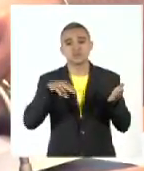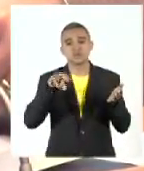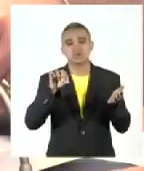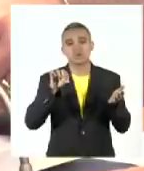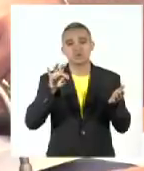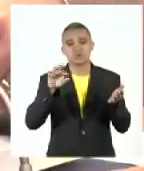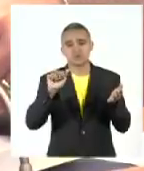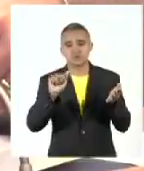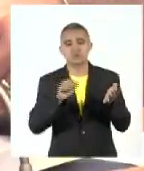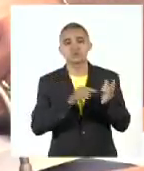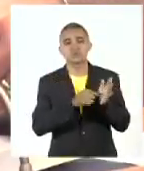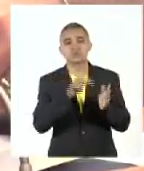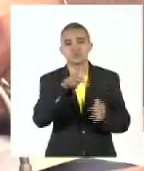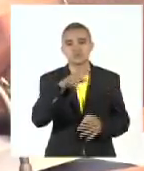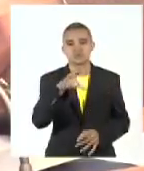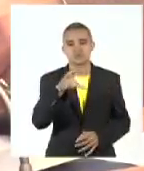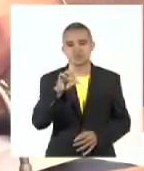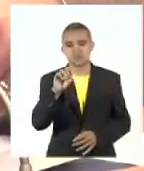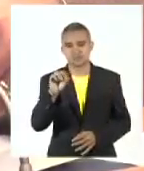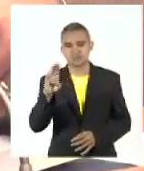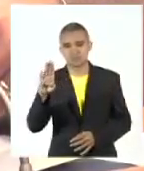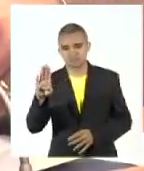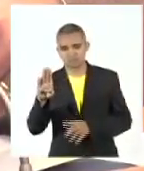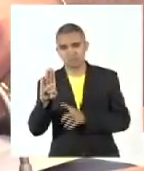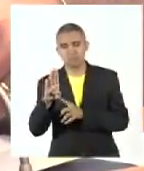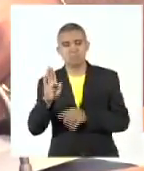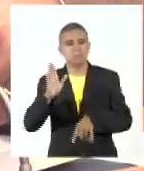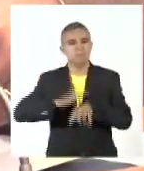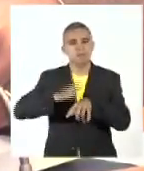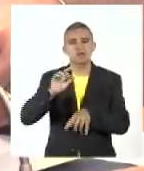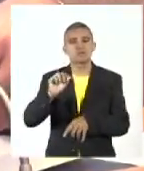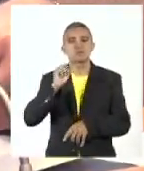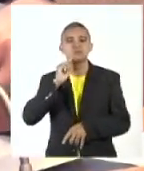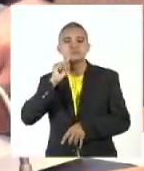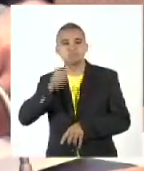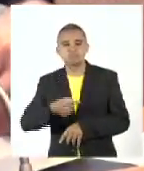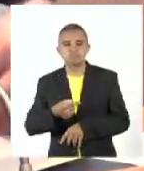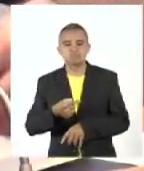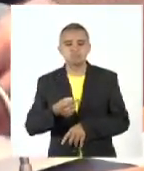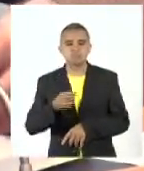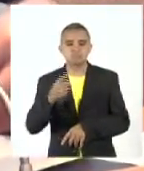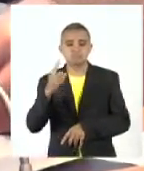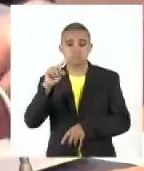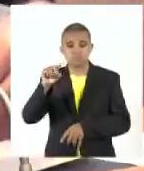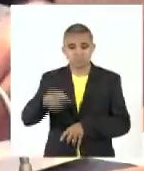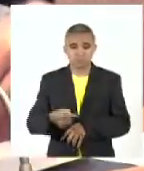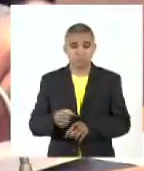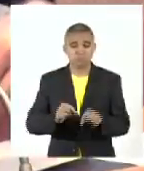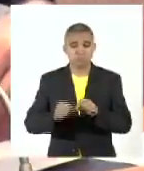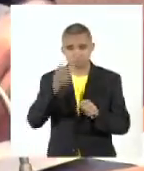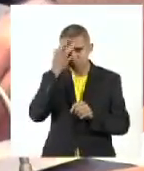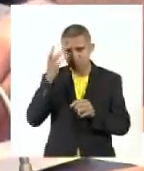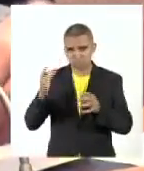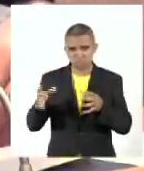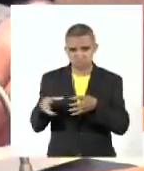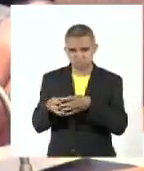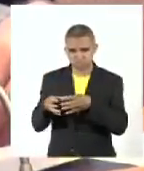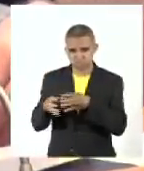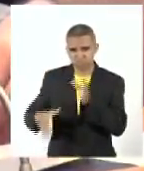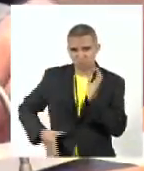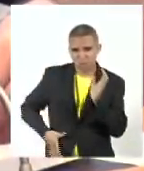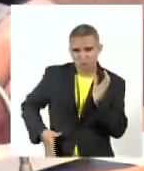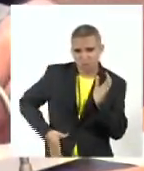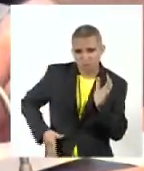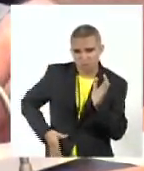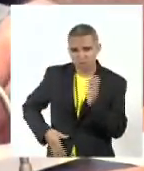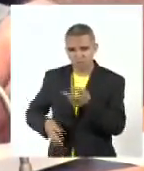criminosos foram presos em 2015 no Maranhão, parece até piada, segundo o Comando Geral. Só que eu, como faço parte da Comissão de Segurança, já solicitei várias vezes